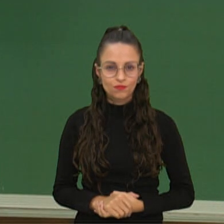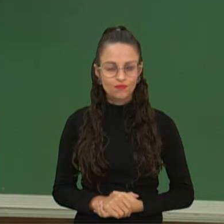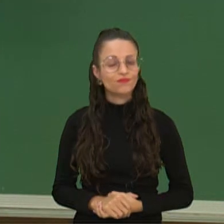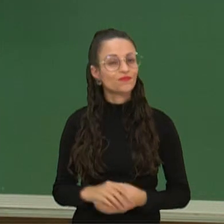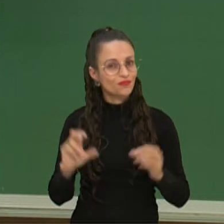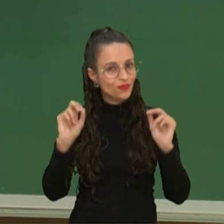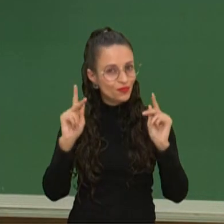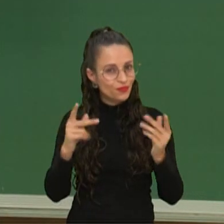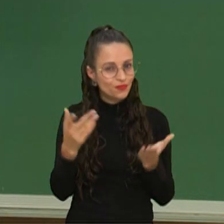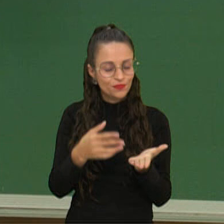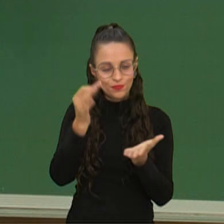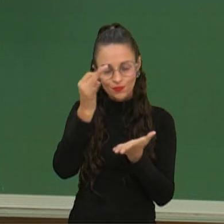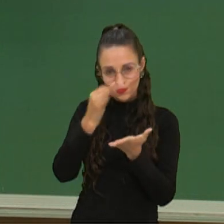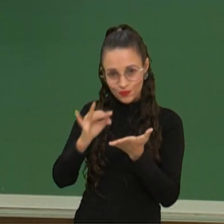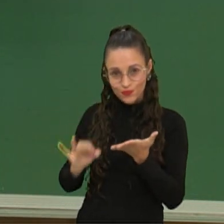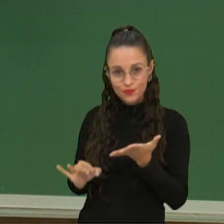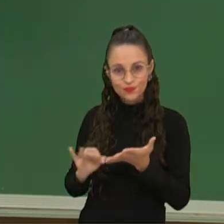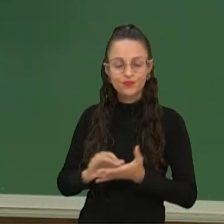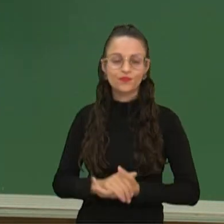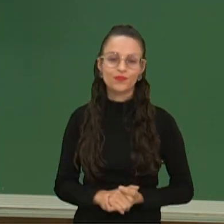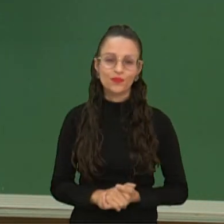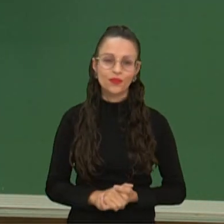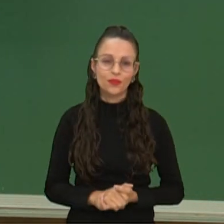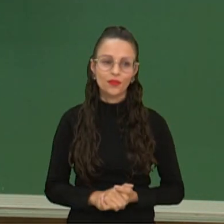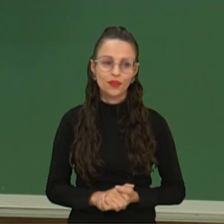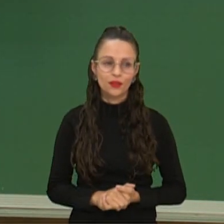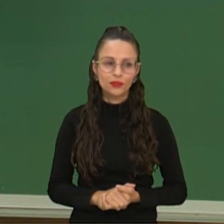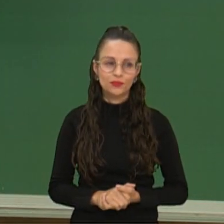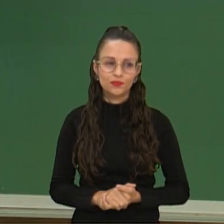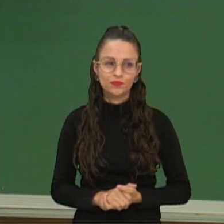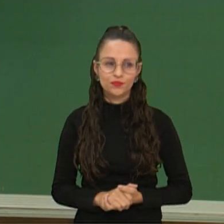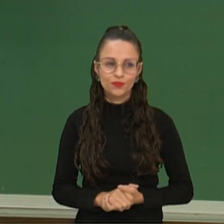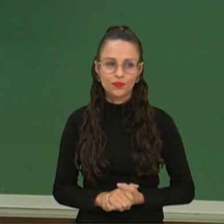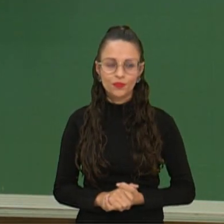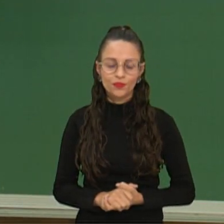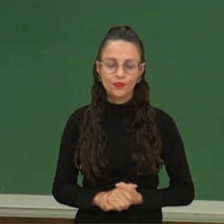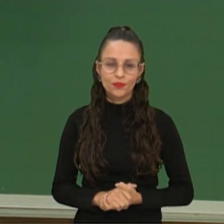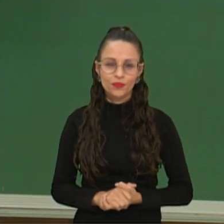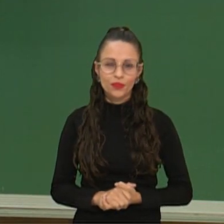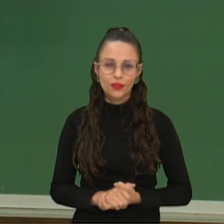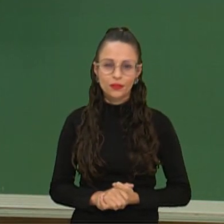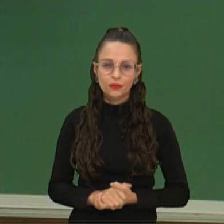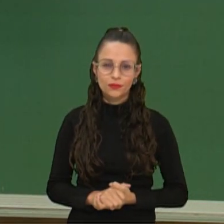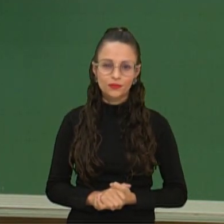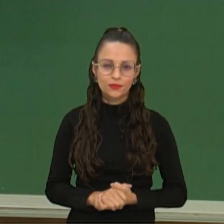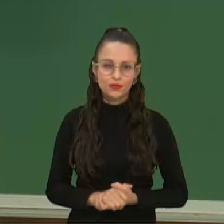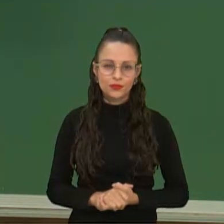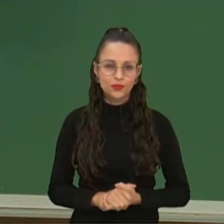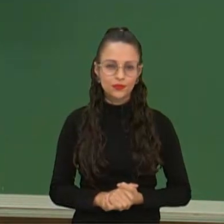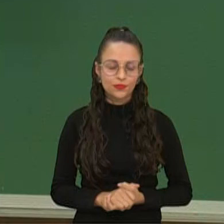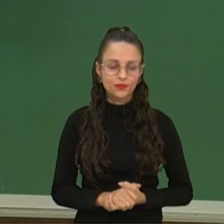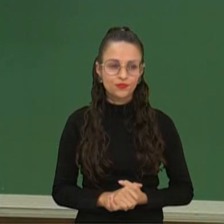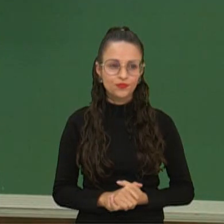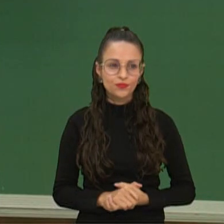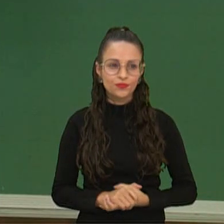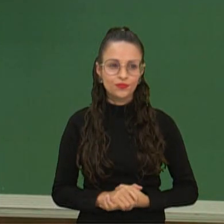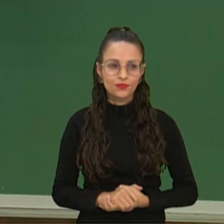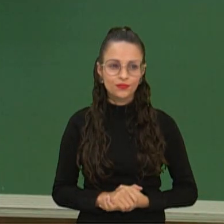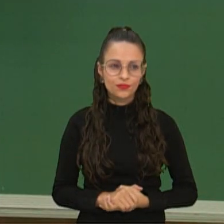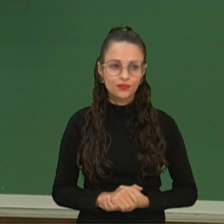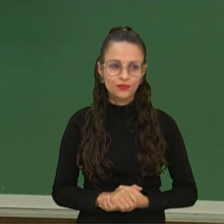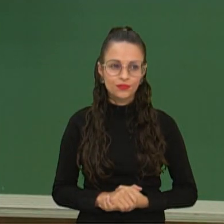Okay, let's check. Vamos checar. What's hard to remember sometimes? That we are in the midst of